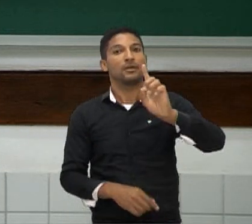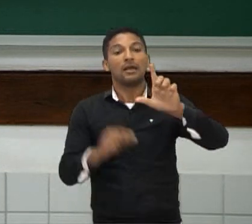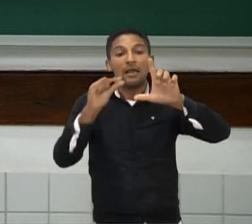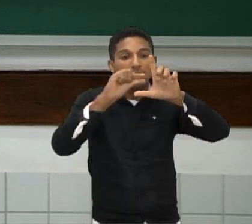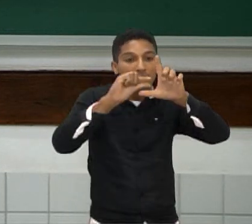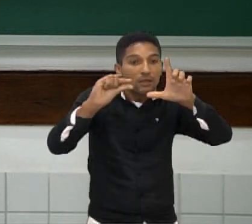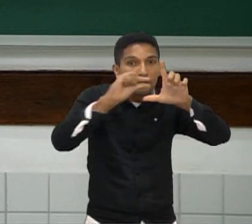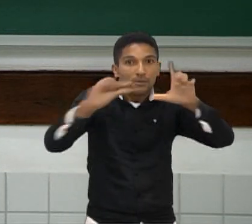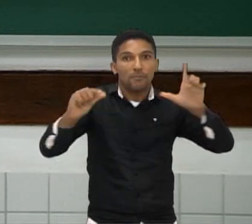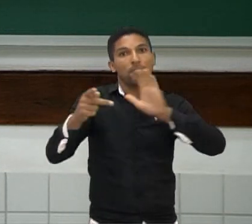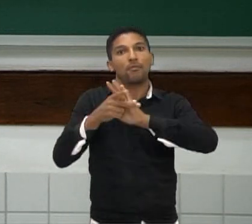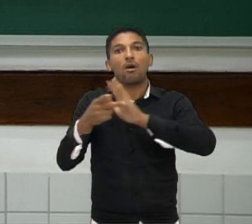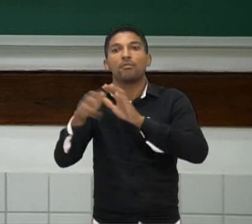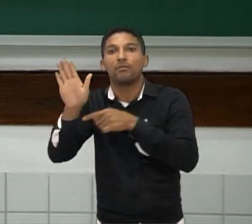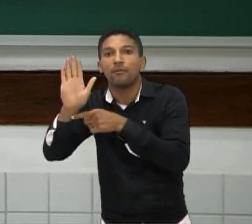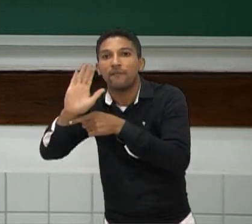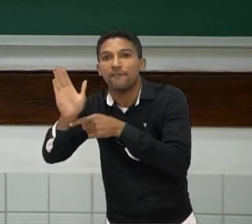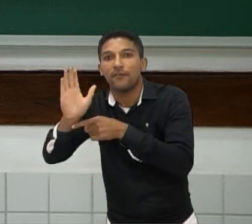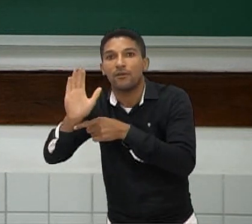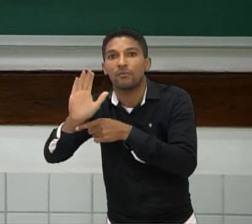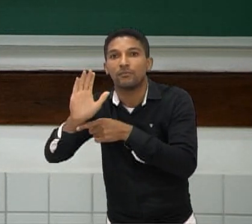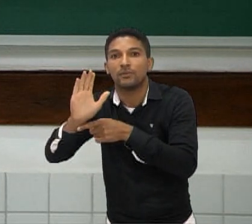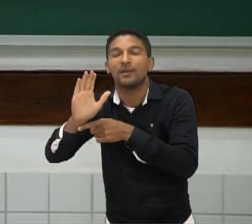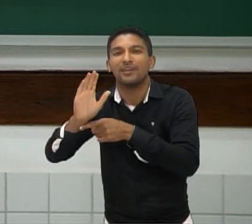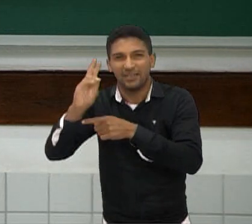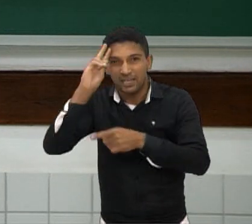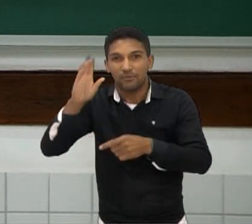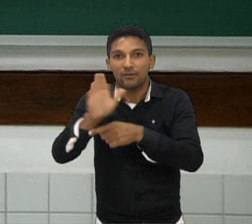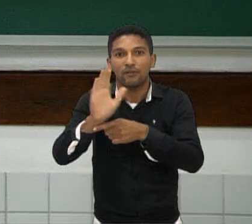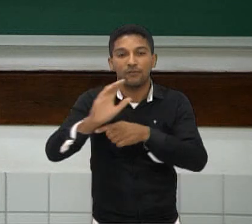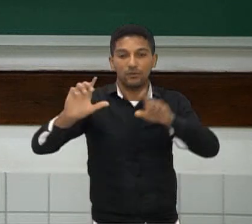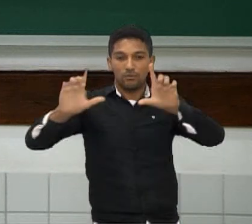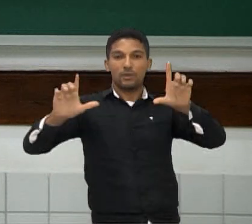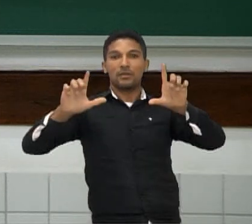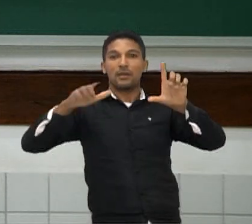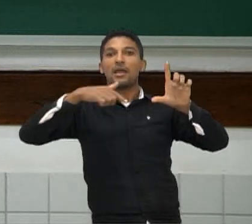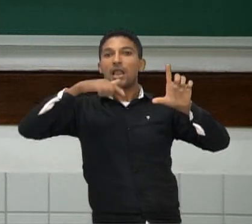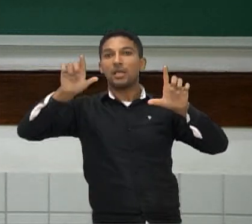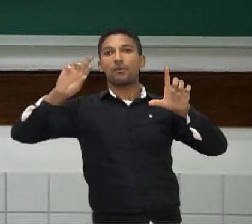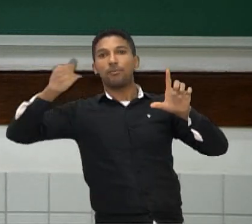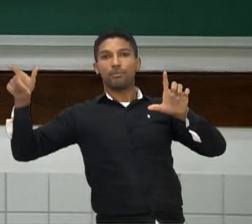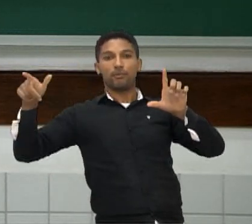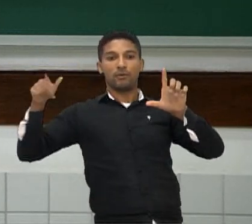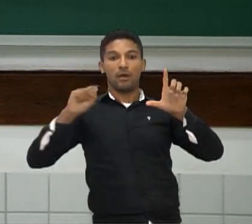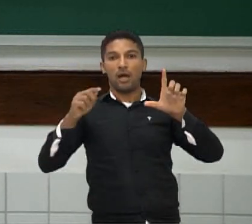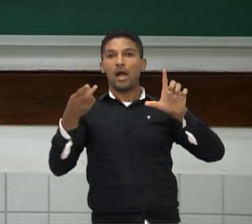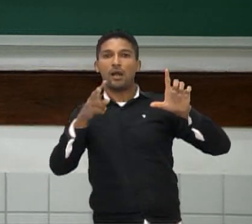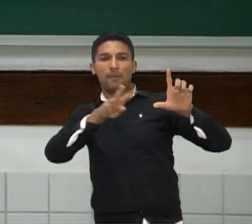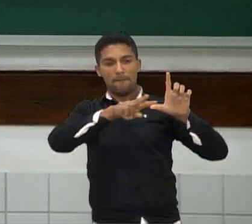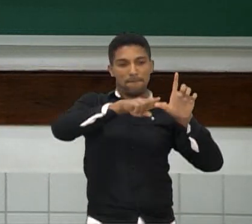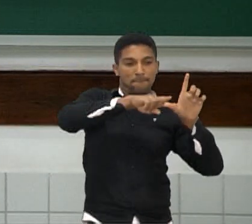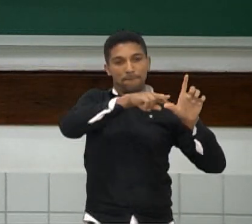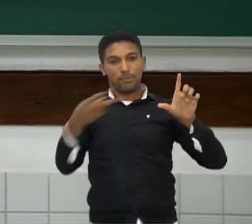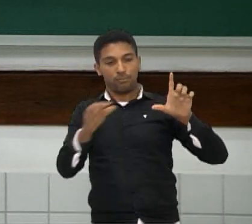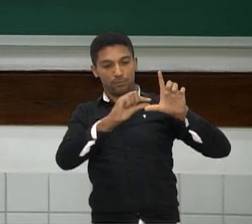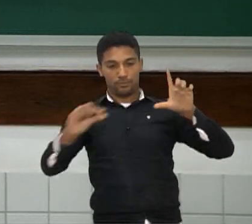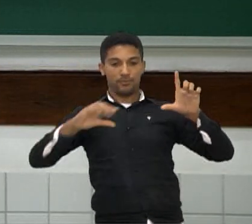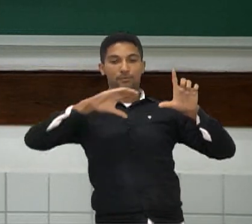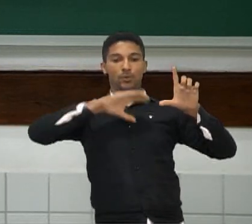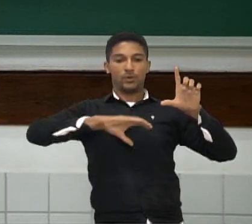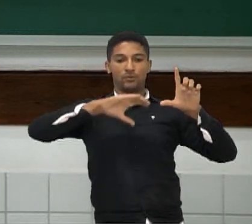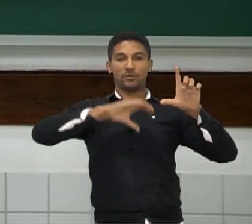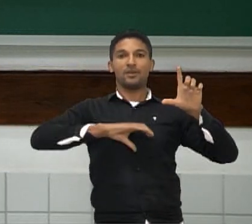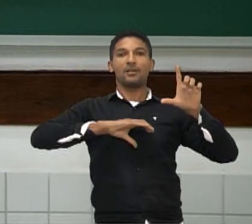nos filmes, que quando está em uma outra língua a gente coloca em português, aquilo chama-se subtítulos em